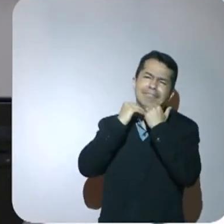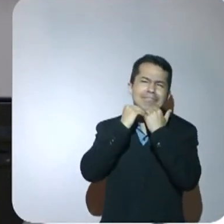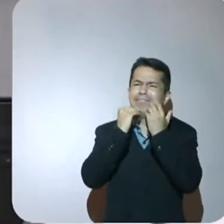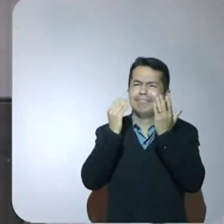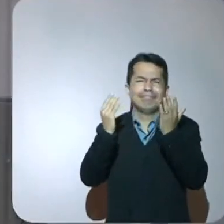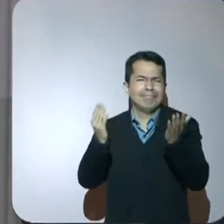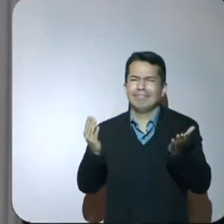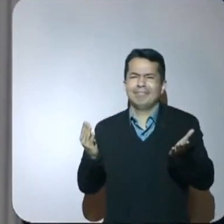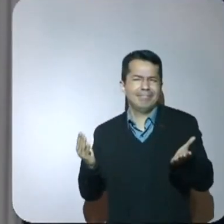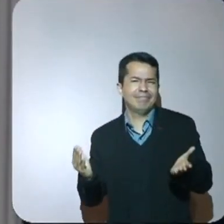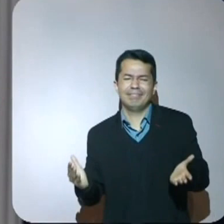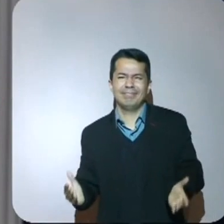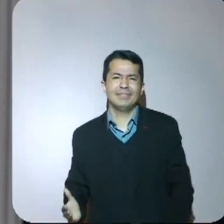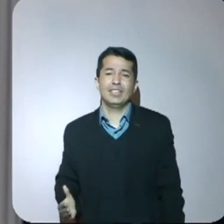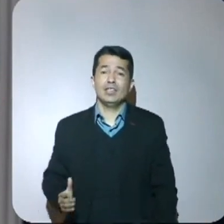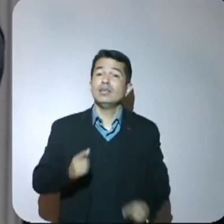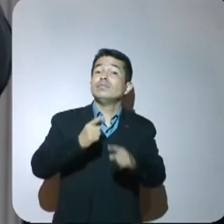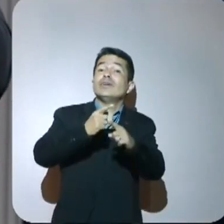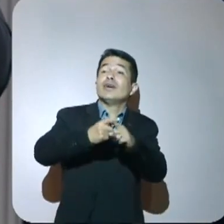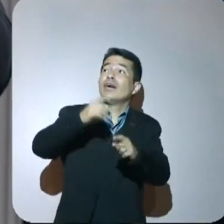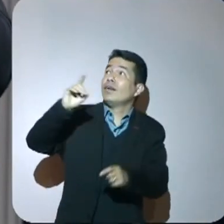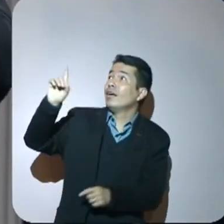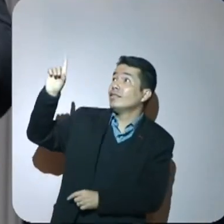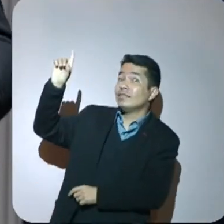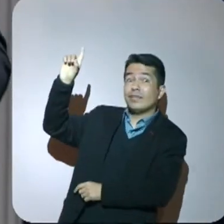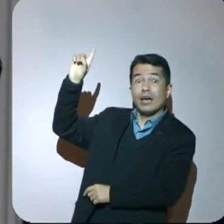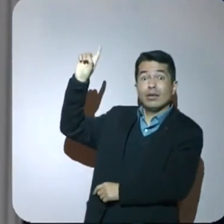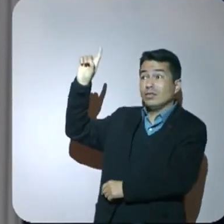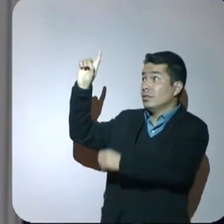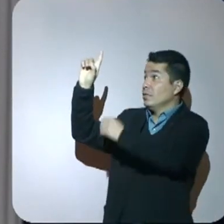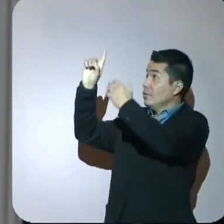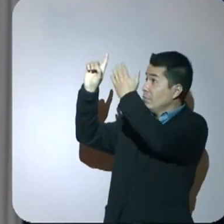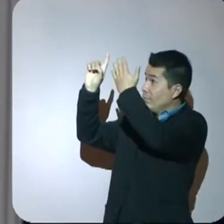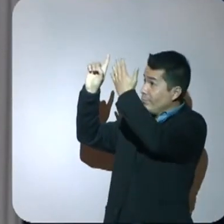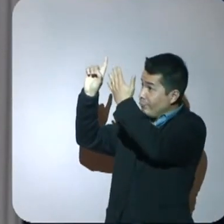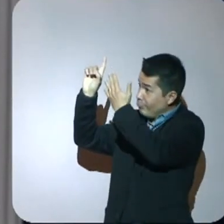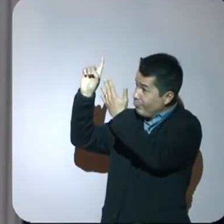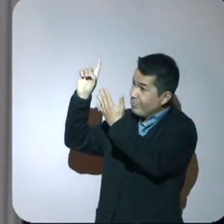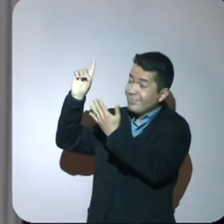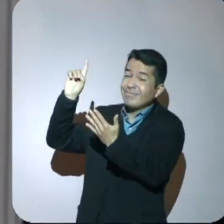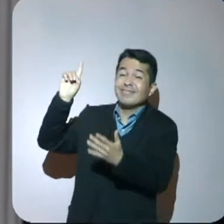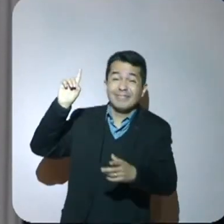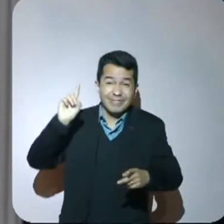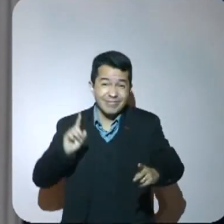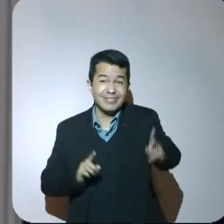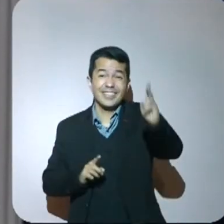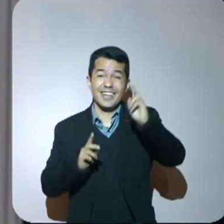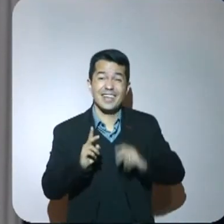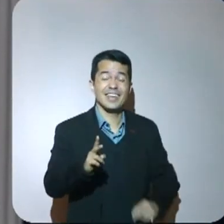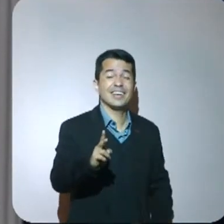é tão bom para ti. Tu és Deus, será